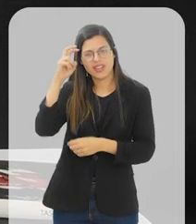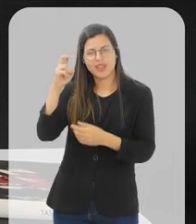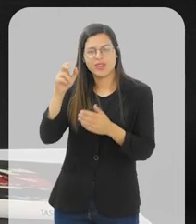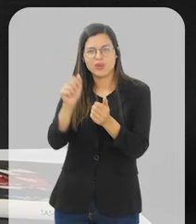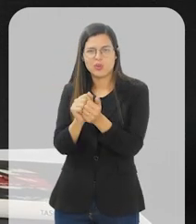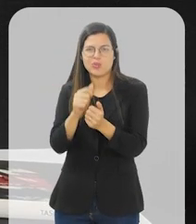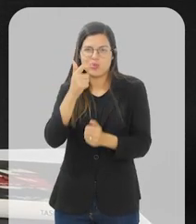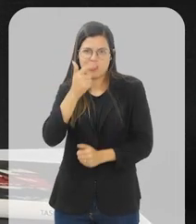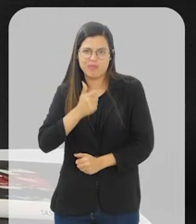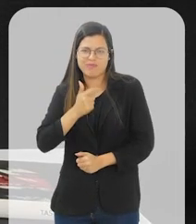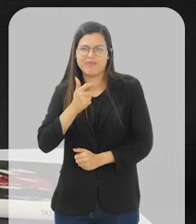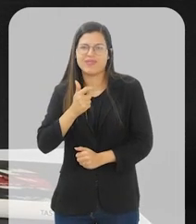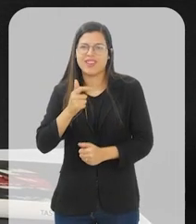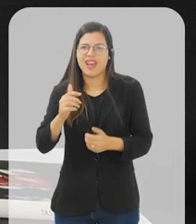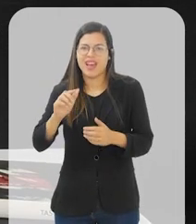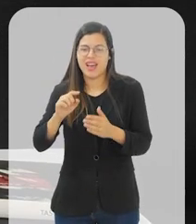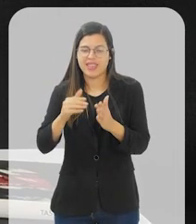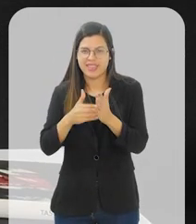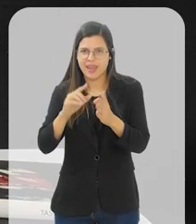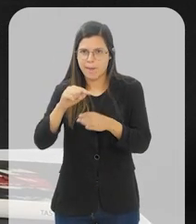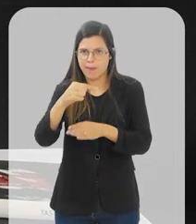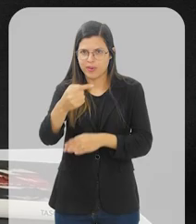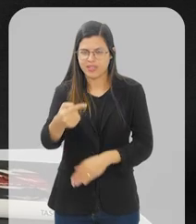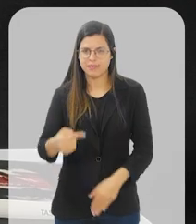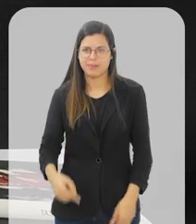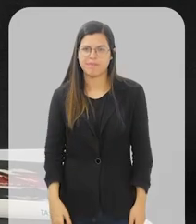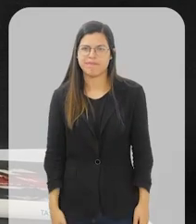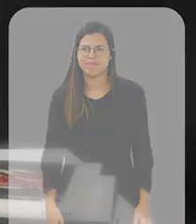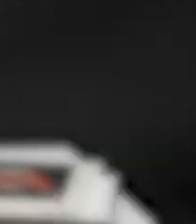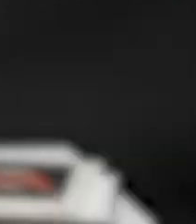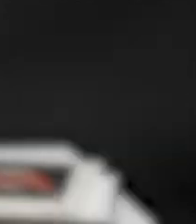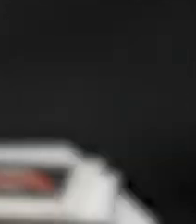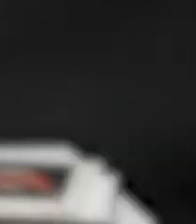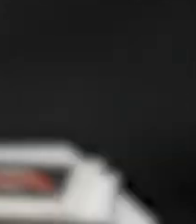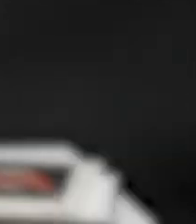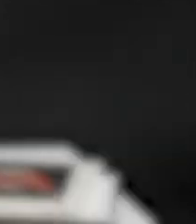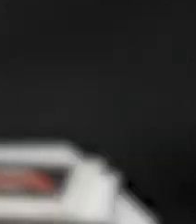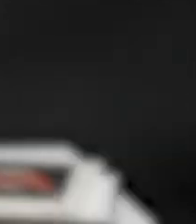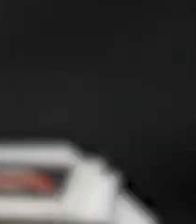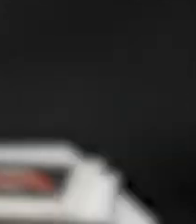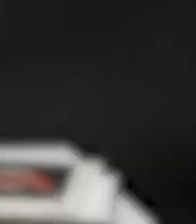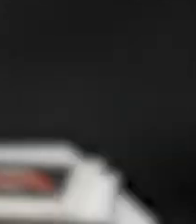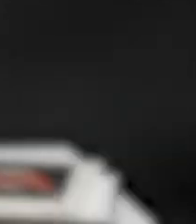Pablo, aqui no nosso Quintas com Quintais. Até a próxima.